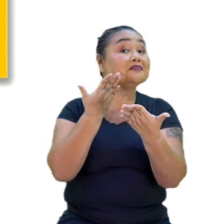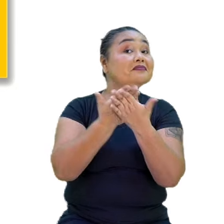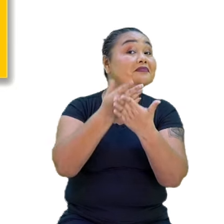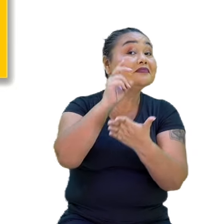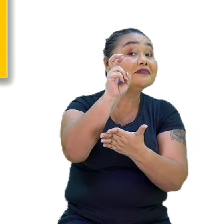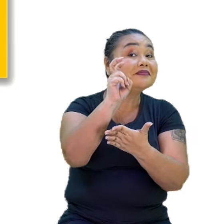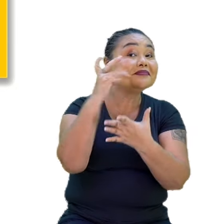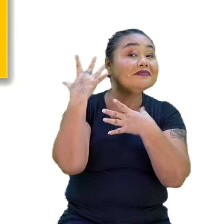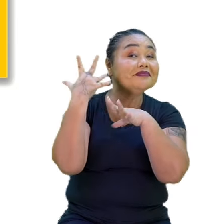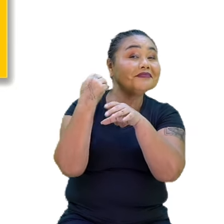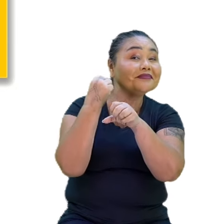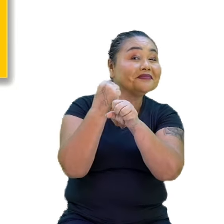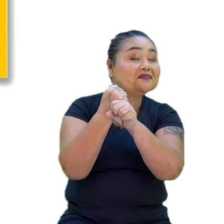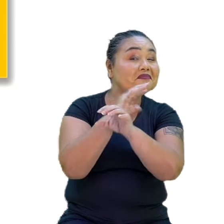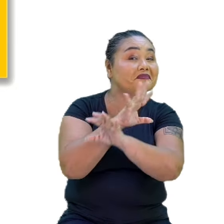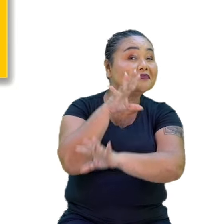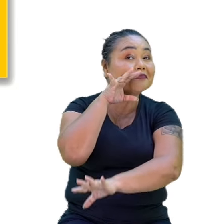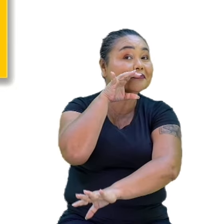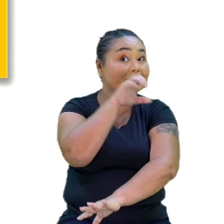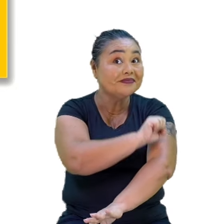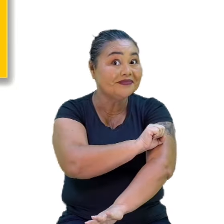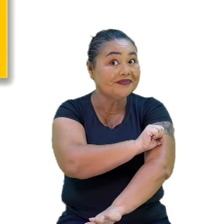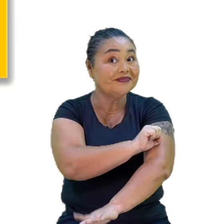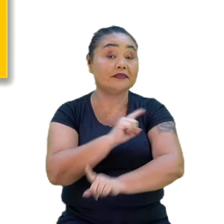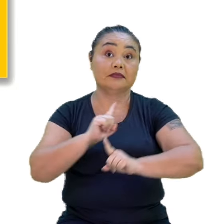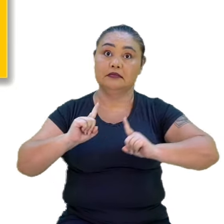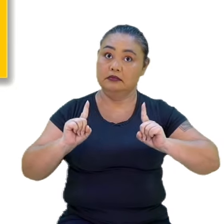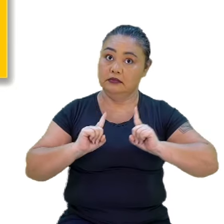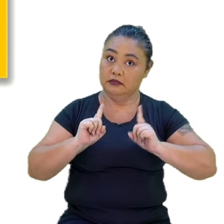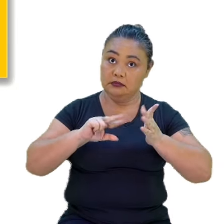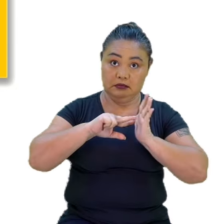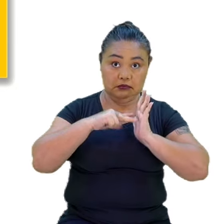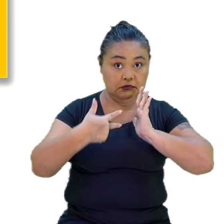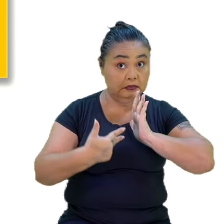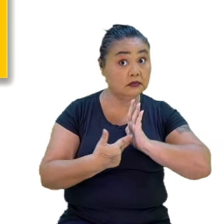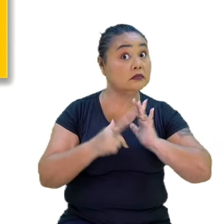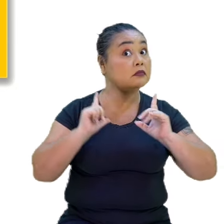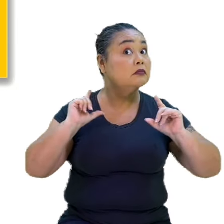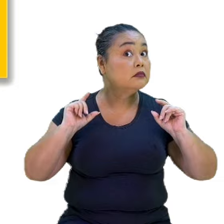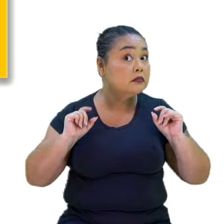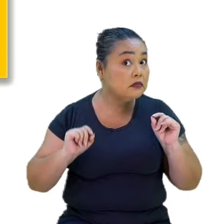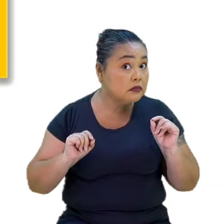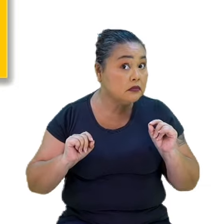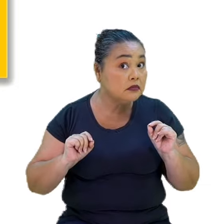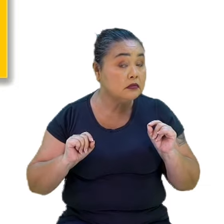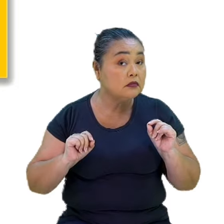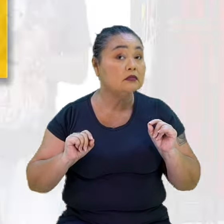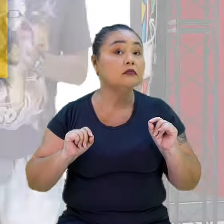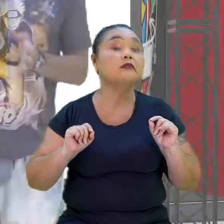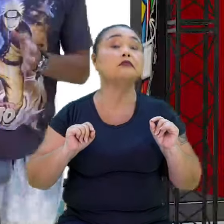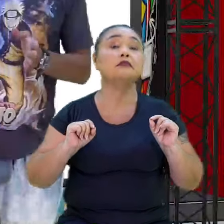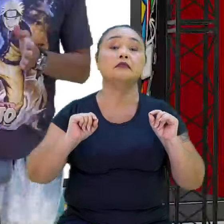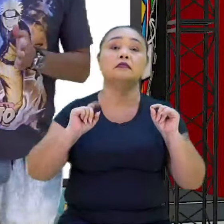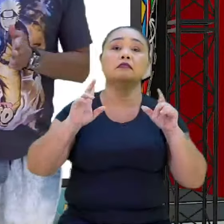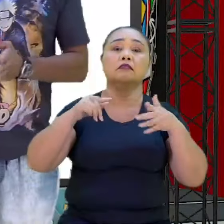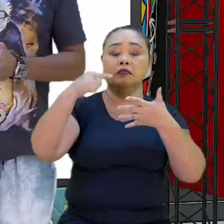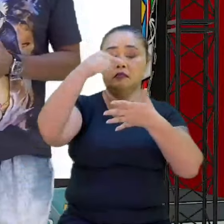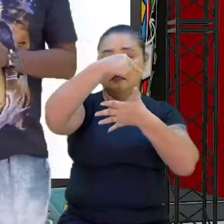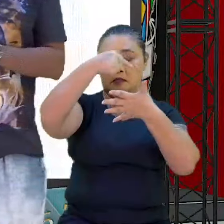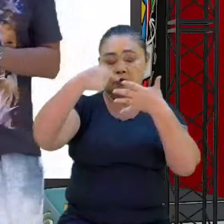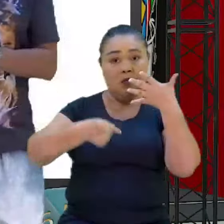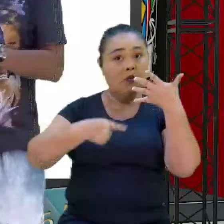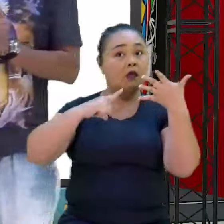cinco aulinhas rápidas assim não significando que asas cinco aulas só vai essas